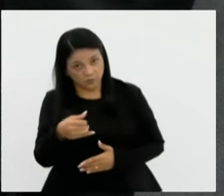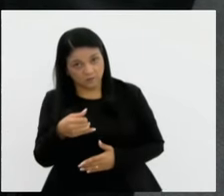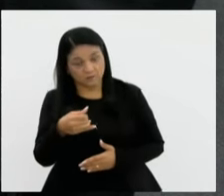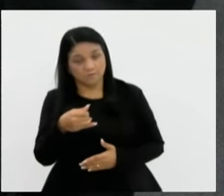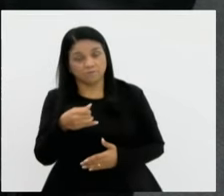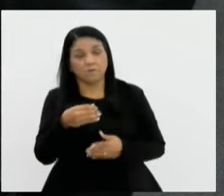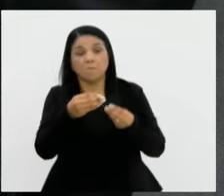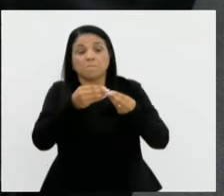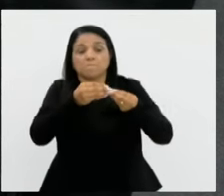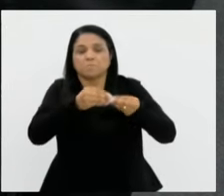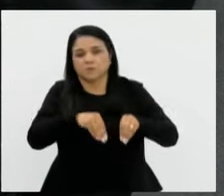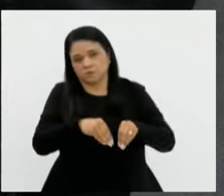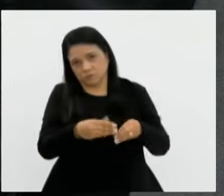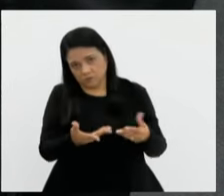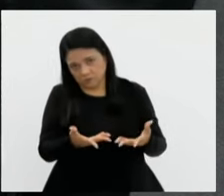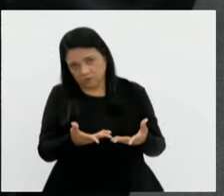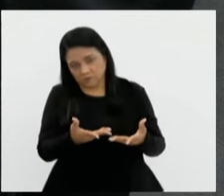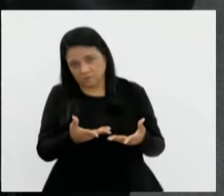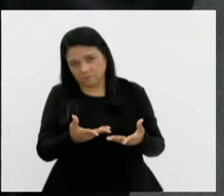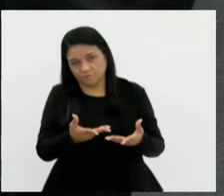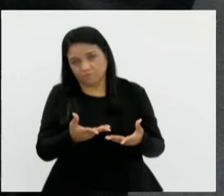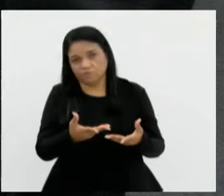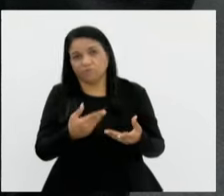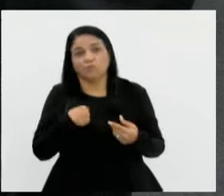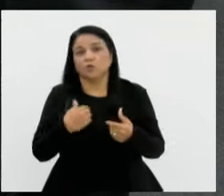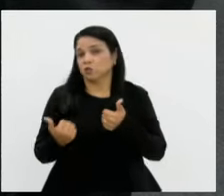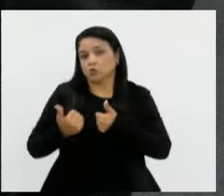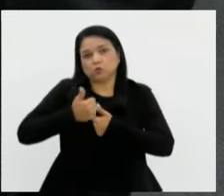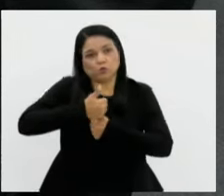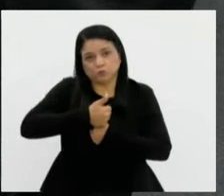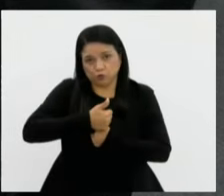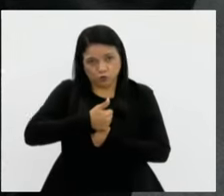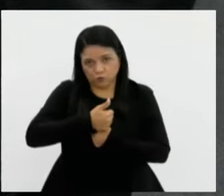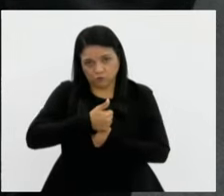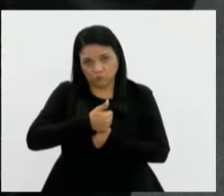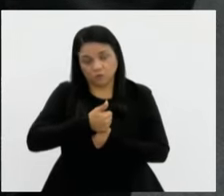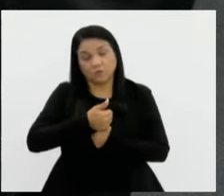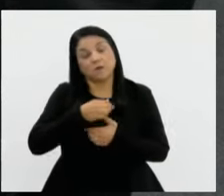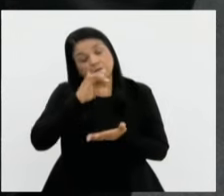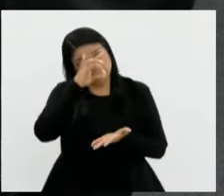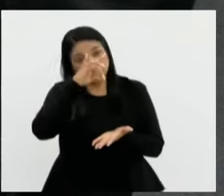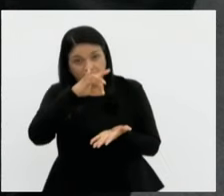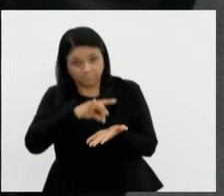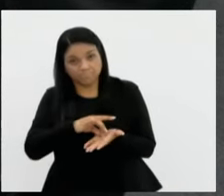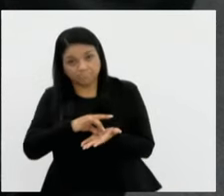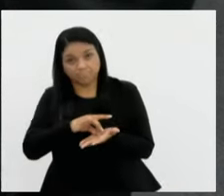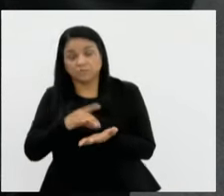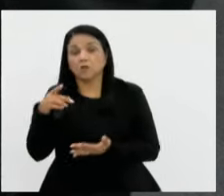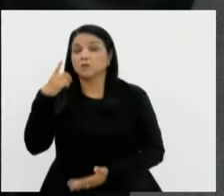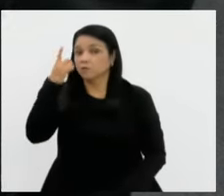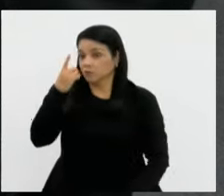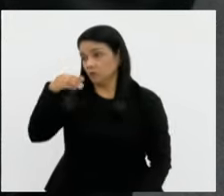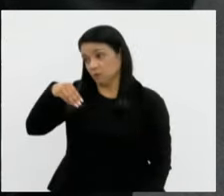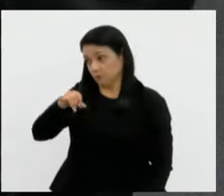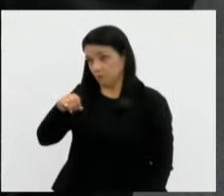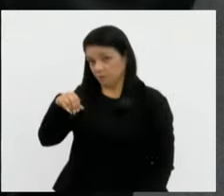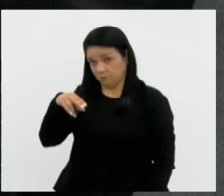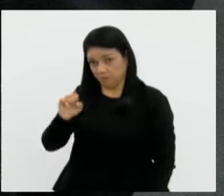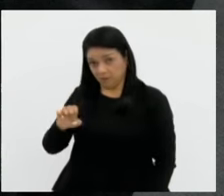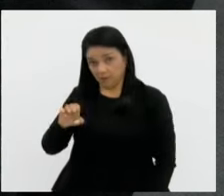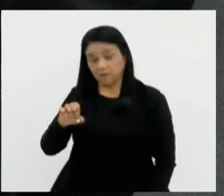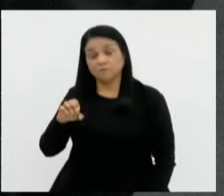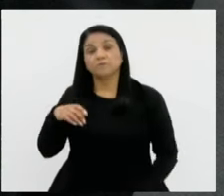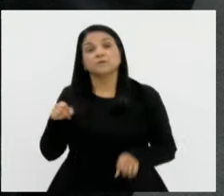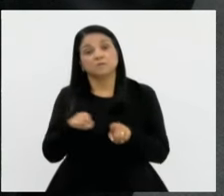considerada prejudicada, porque não veio por forma de substitutivo, mas absolutamente legítima a propositura do deputado Mink, de toda a bancada progressista da